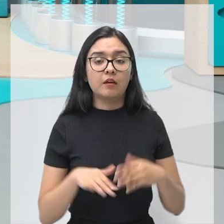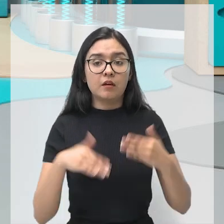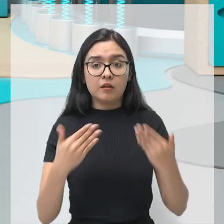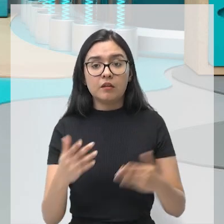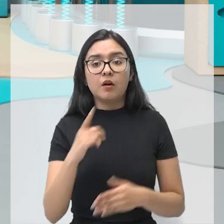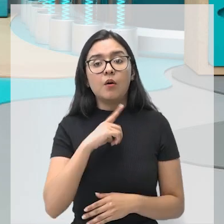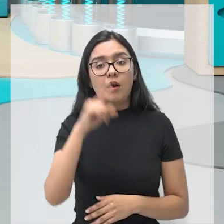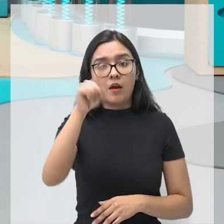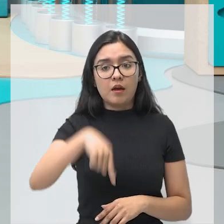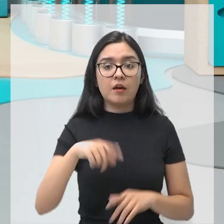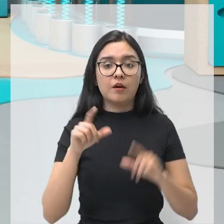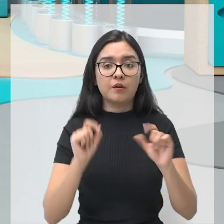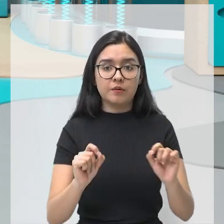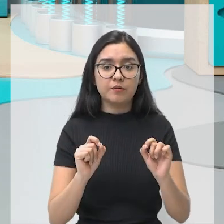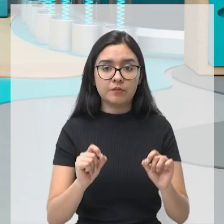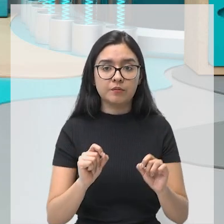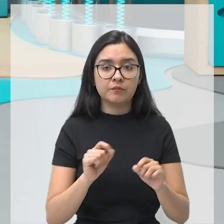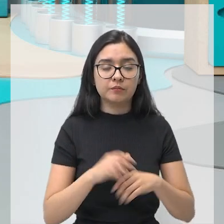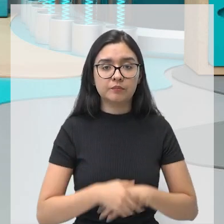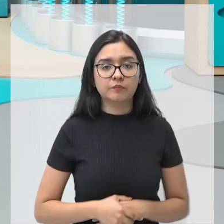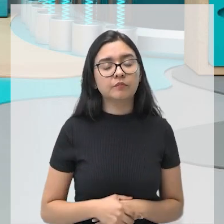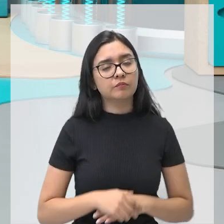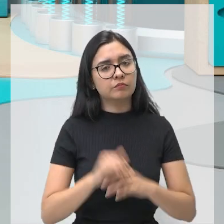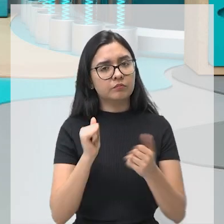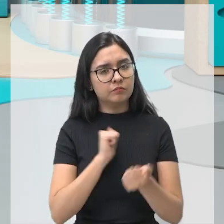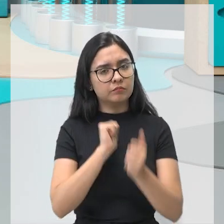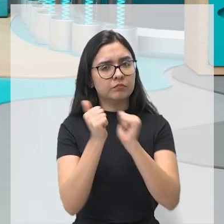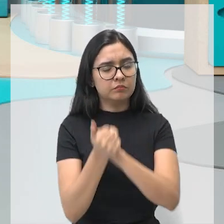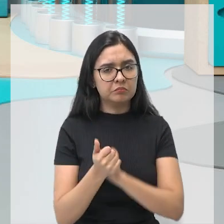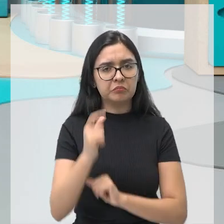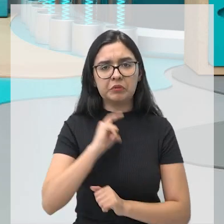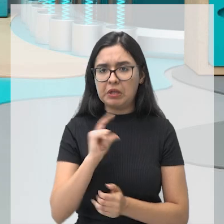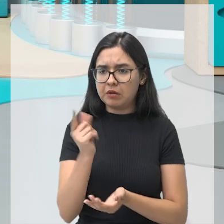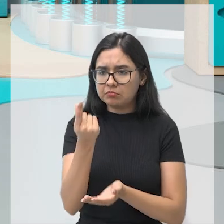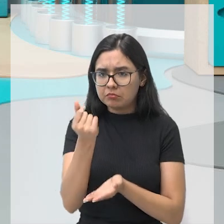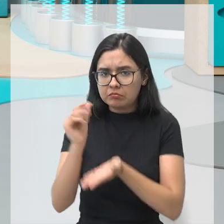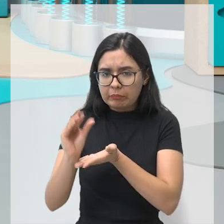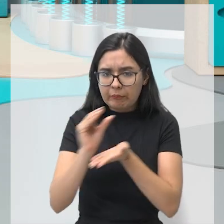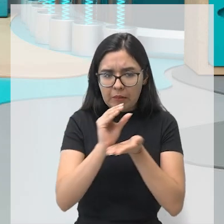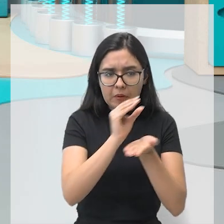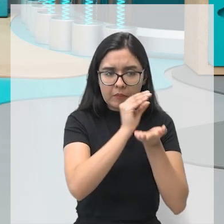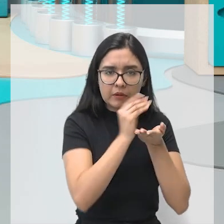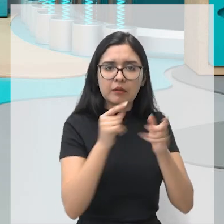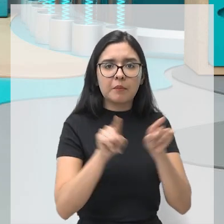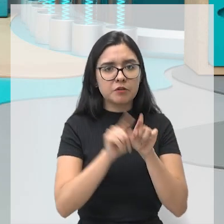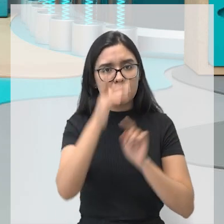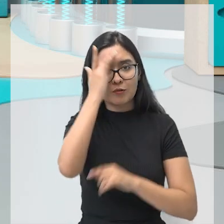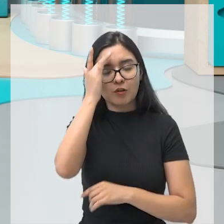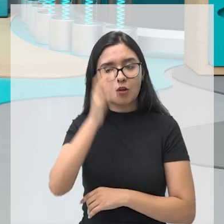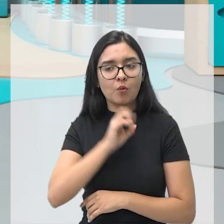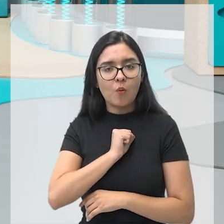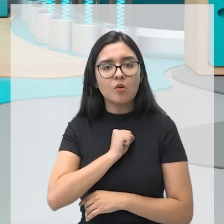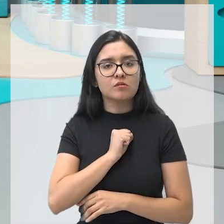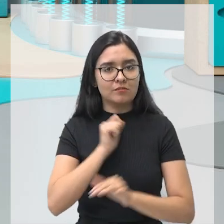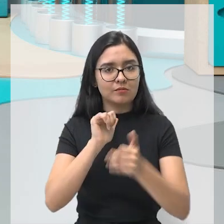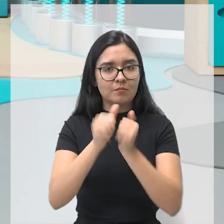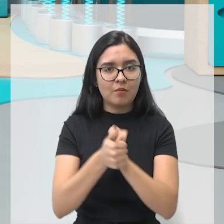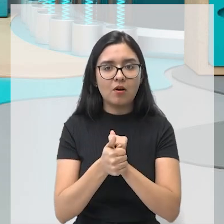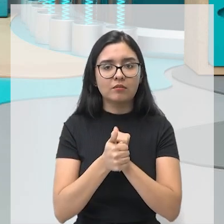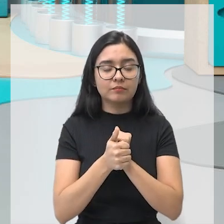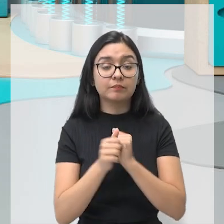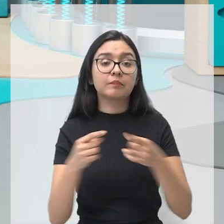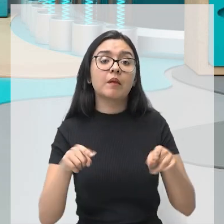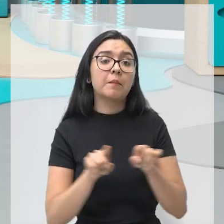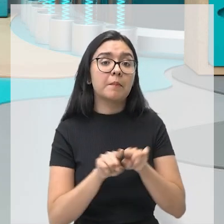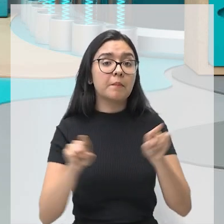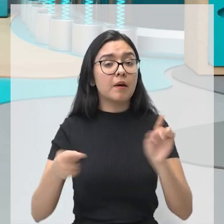esporte que move economicamente, move as multidões ali que se sentem atraídas a praticar, mas antes de